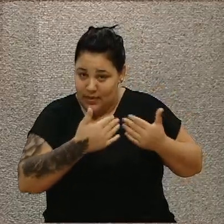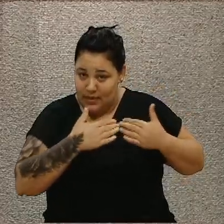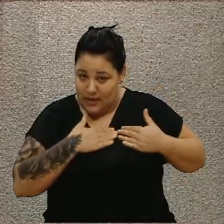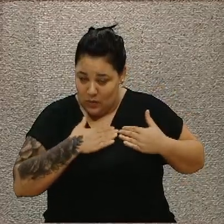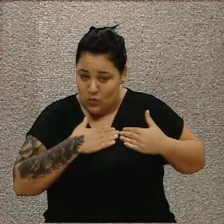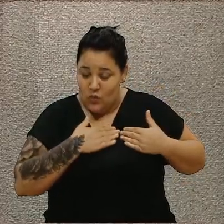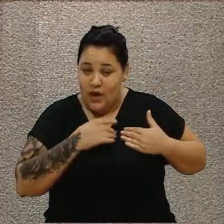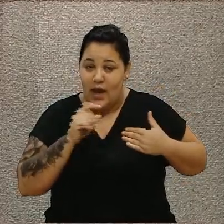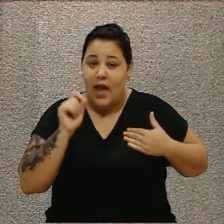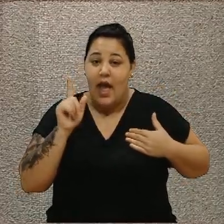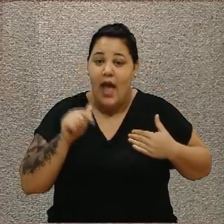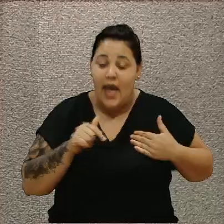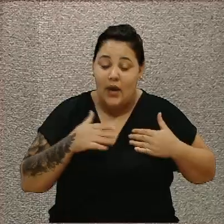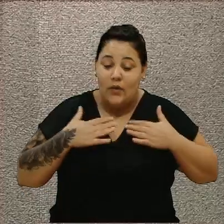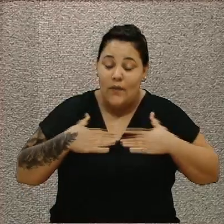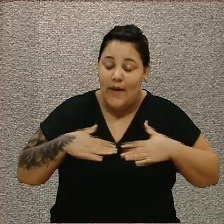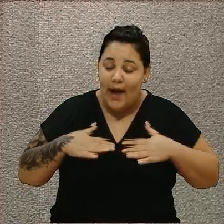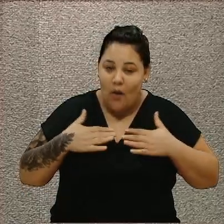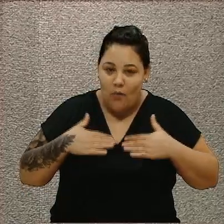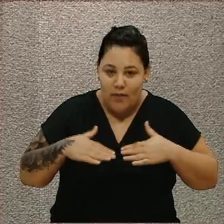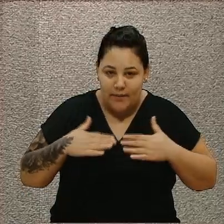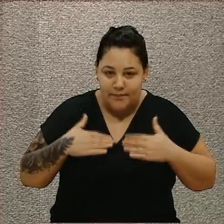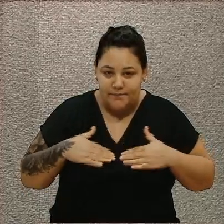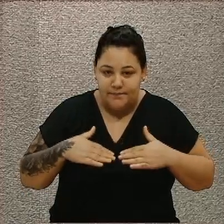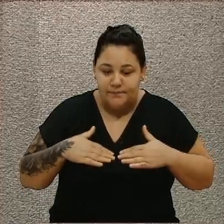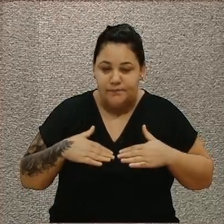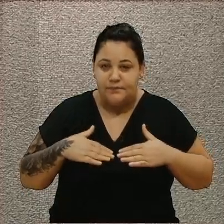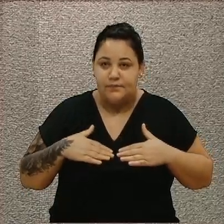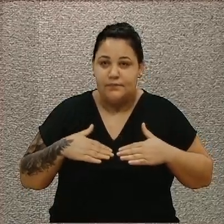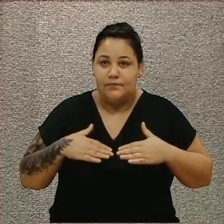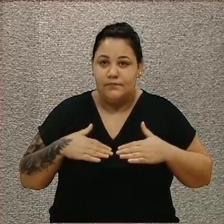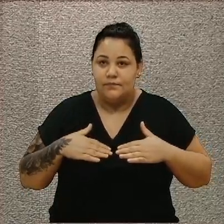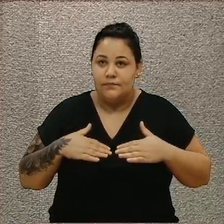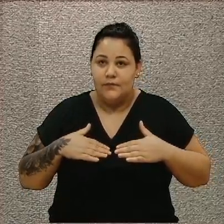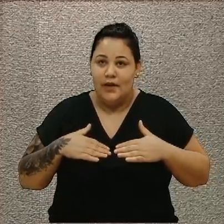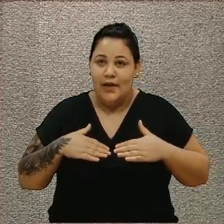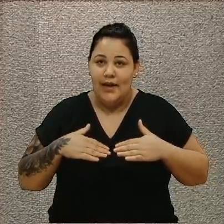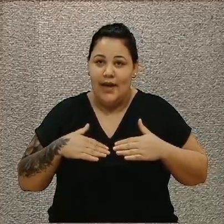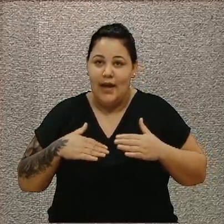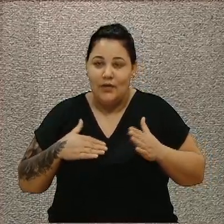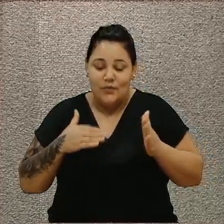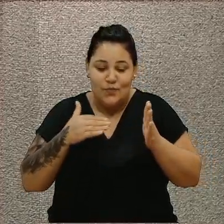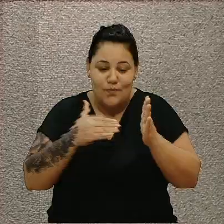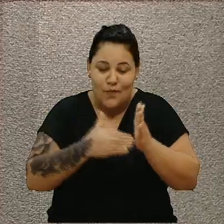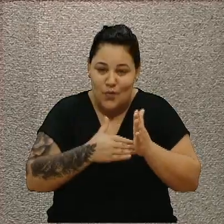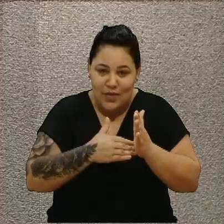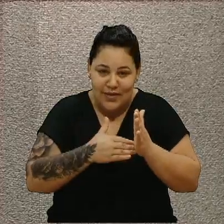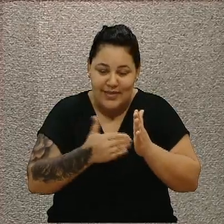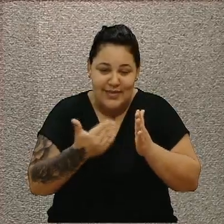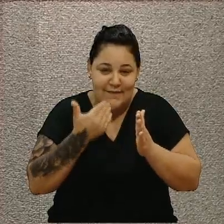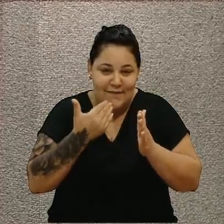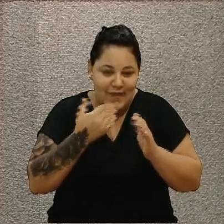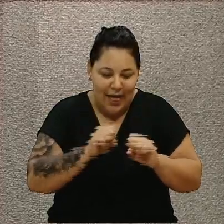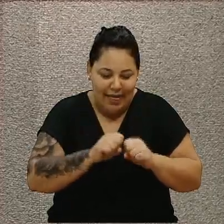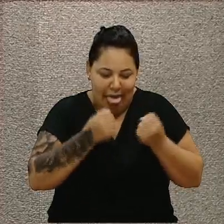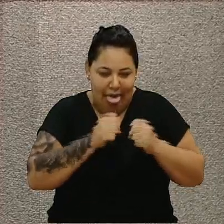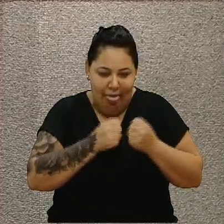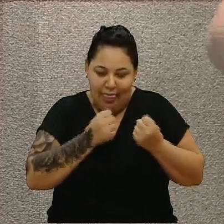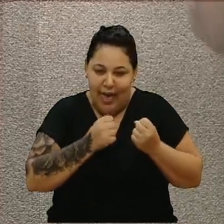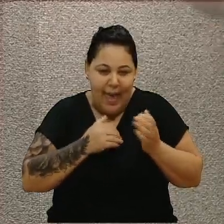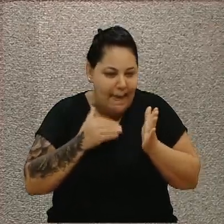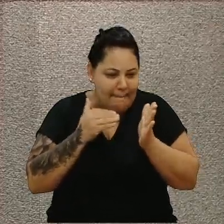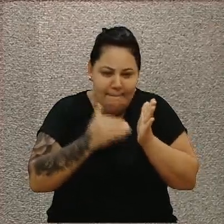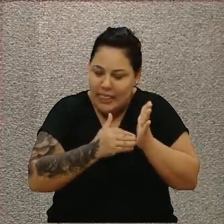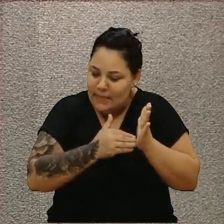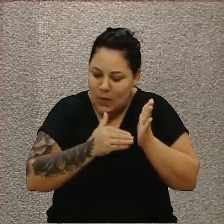com muita tranquilidade, o estrago vai ser o mínimo possível. Tá? Mas o setor jurídico da UBRA